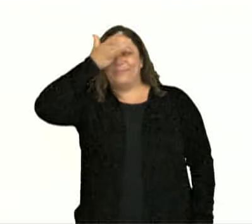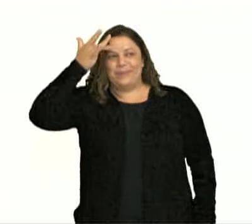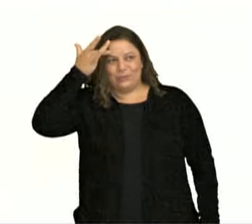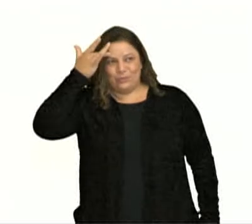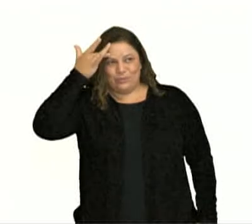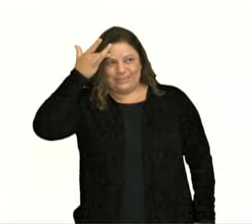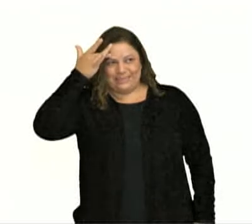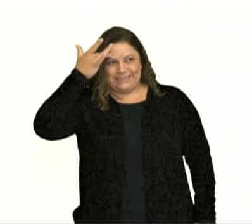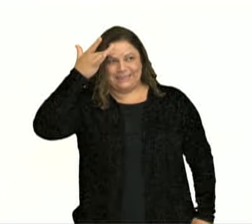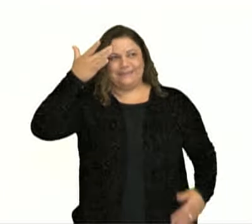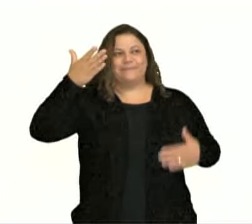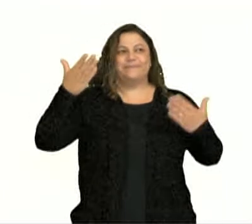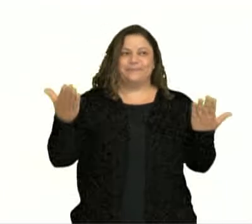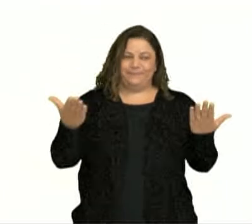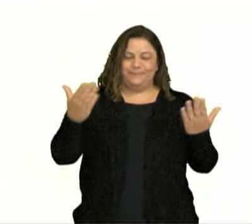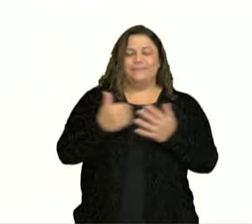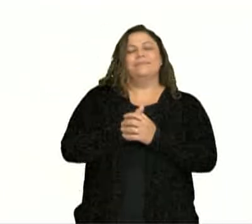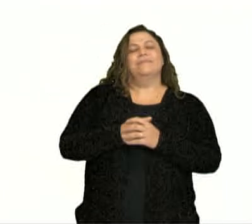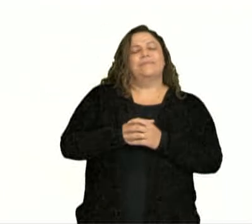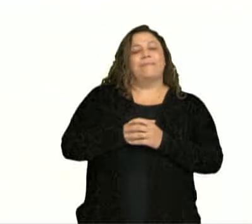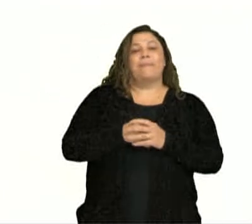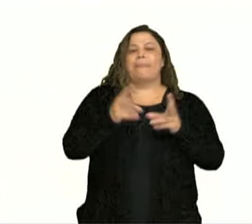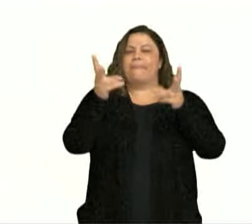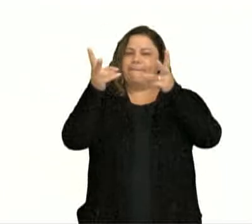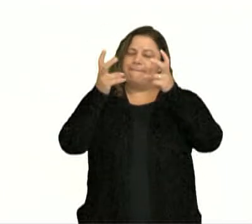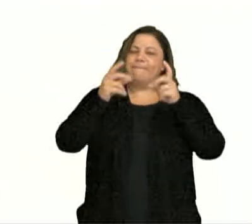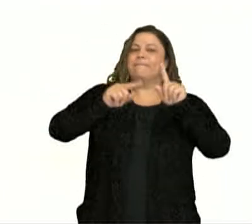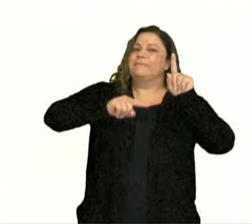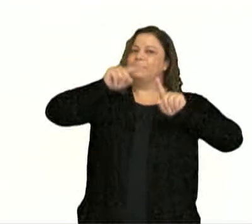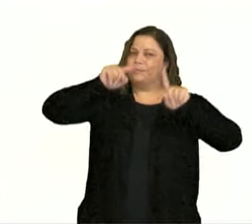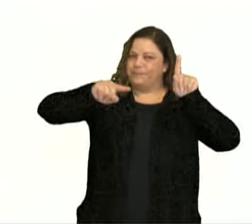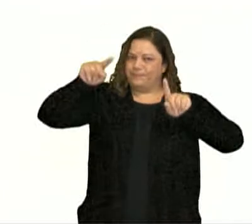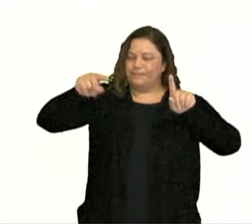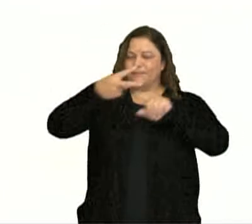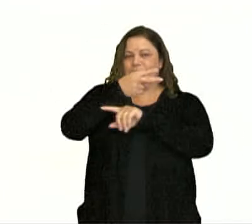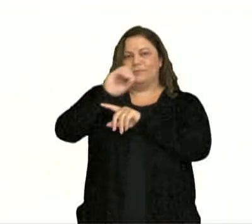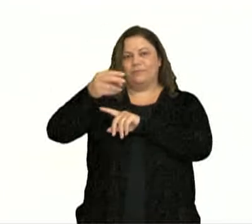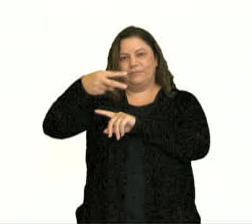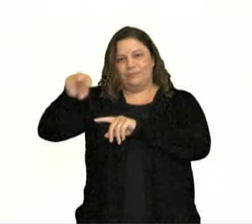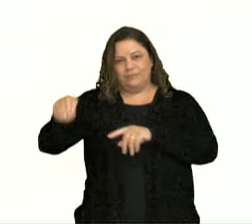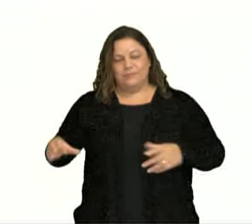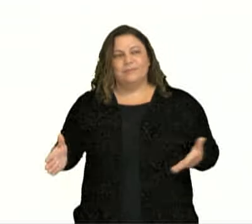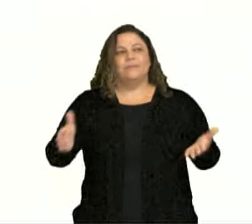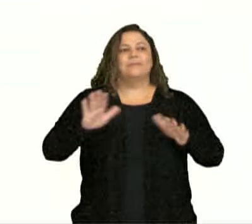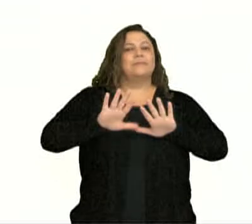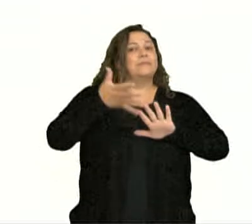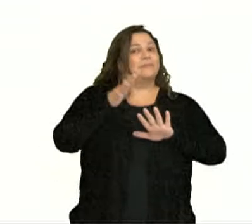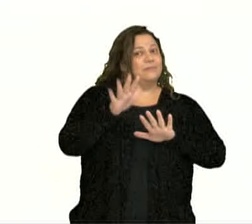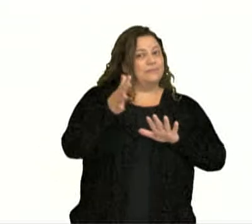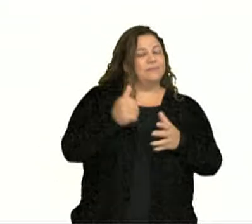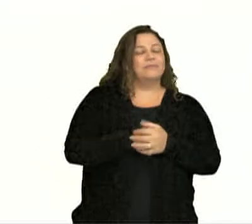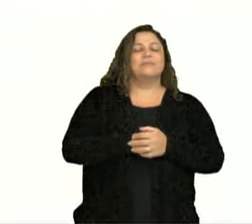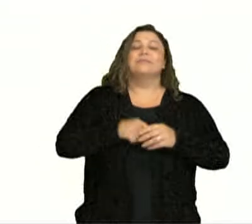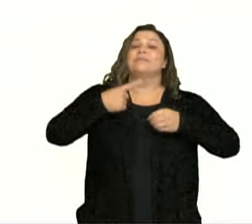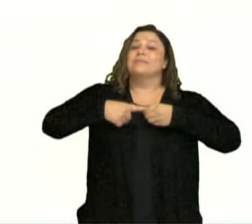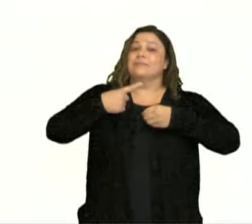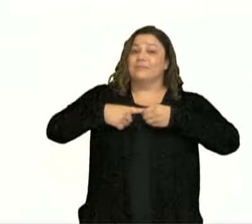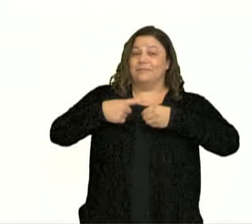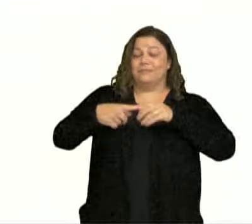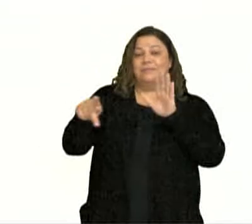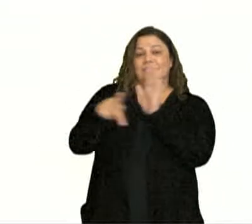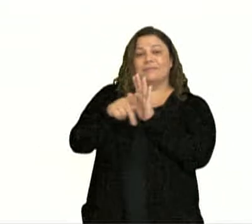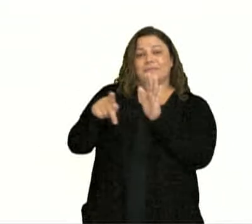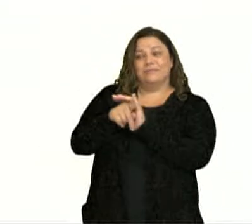11.516.840 pessoas, de acordo com estimado em 2020, tá? E na cidade onde eu moro, para